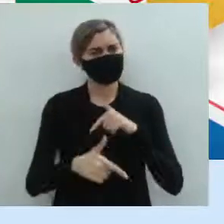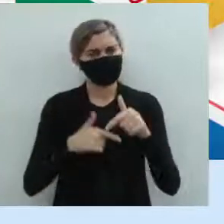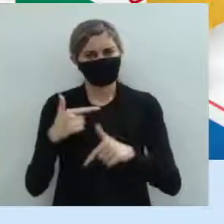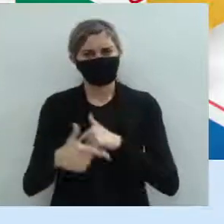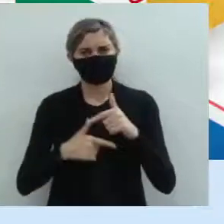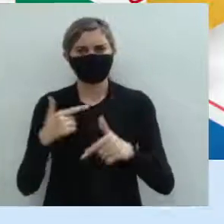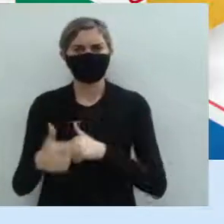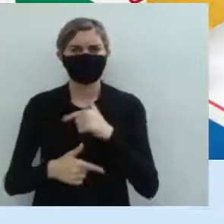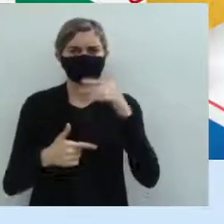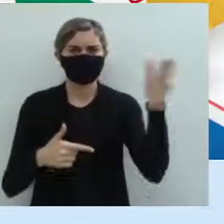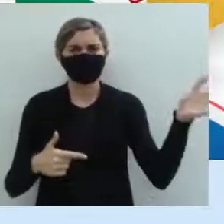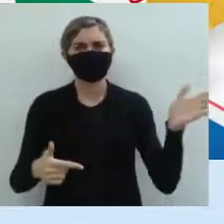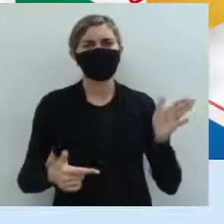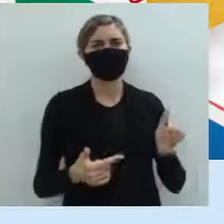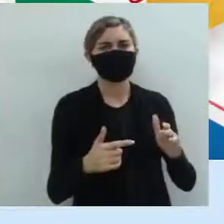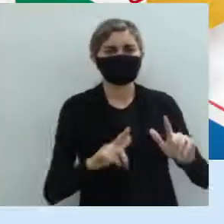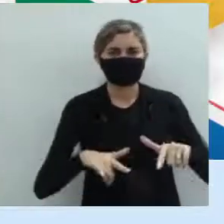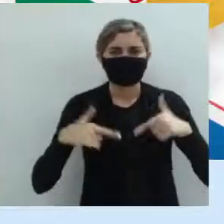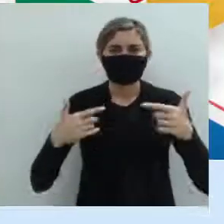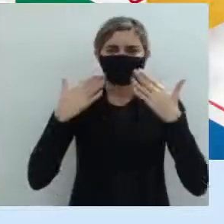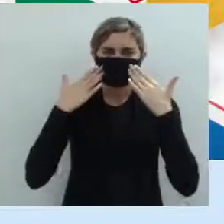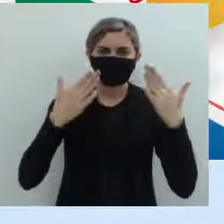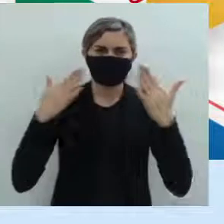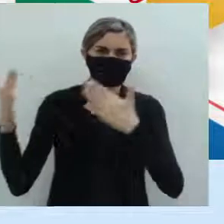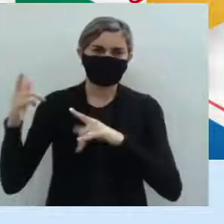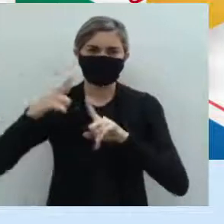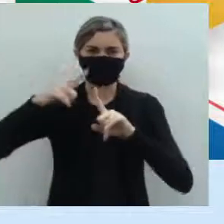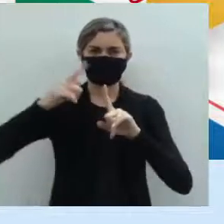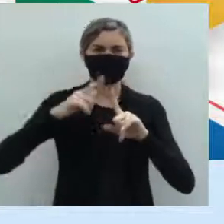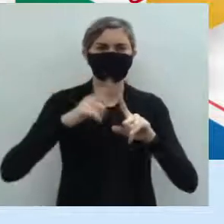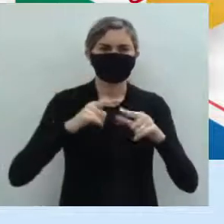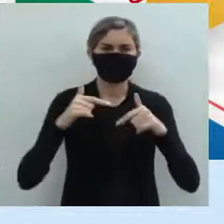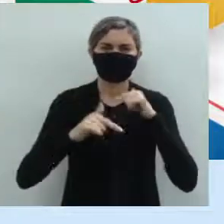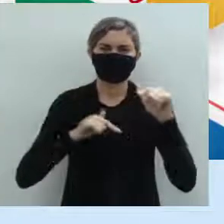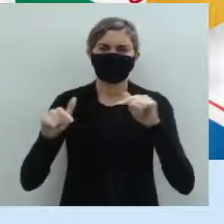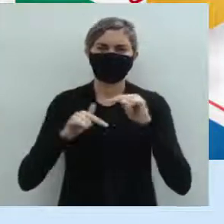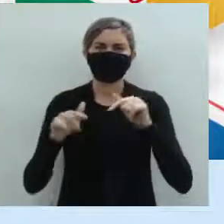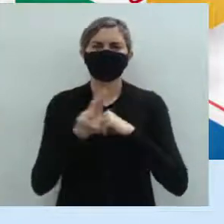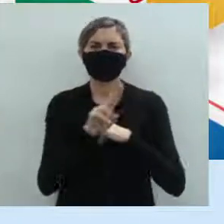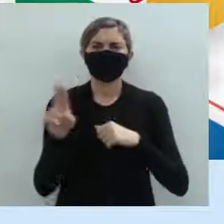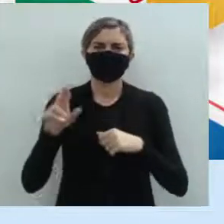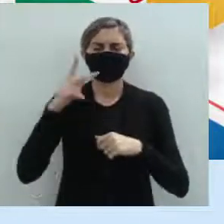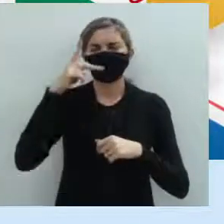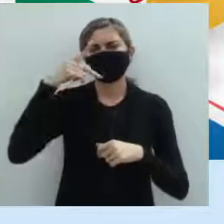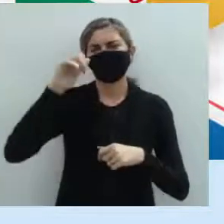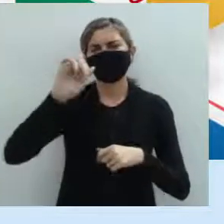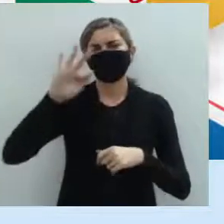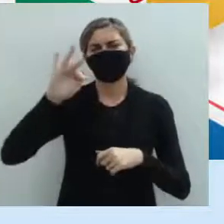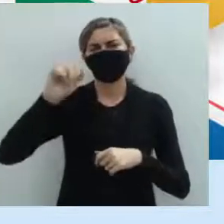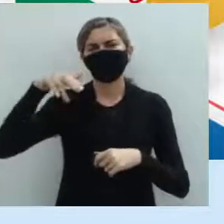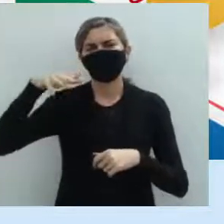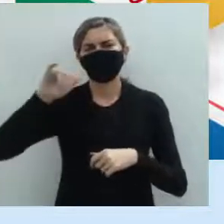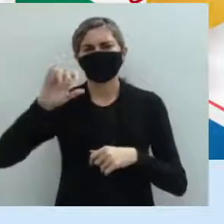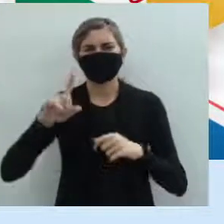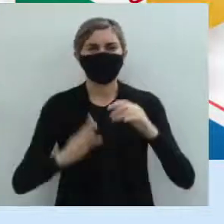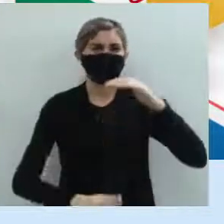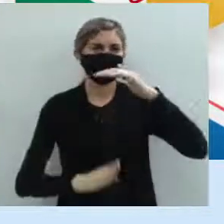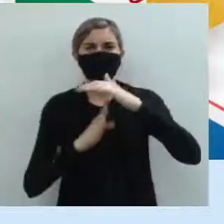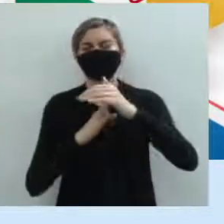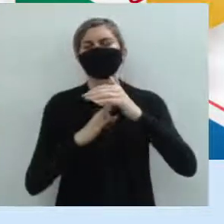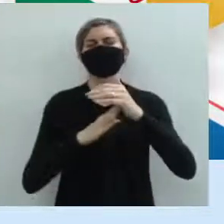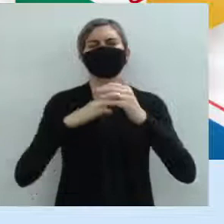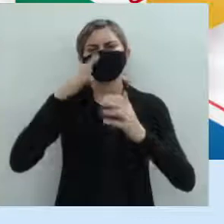trabalhando e que elas estão ali se destacando naquele tipo de função, que é o que ele chama performar no seu máximo, que seria